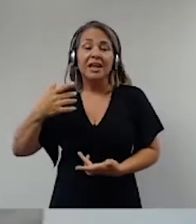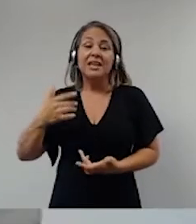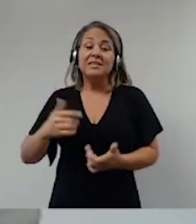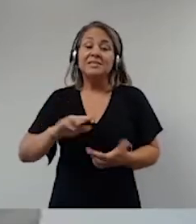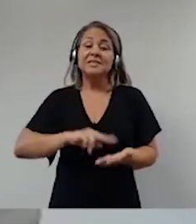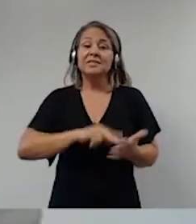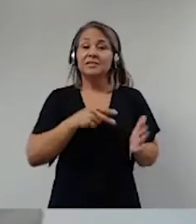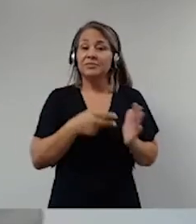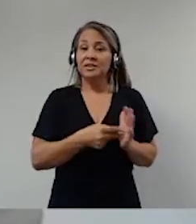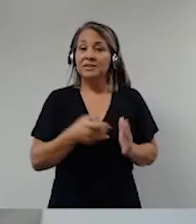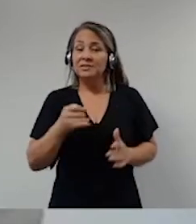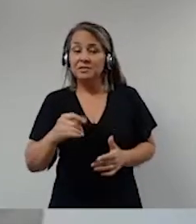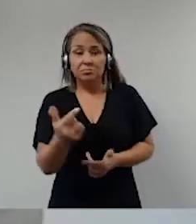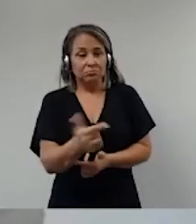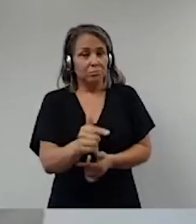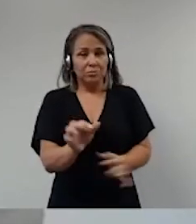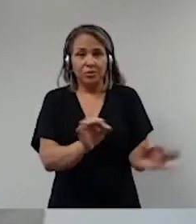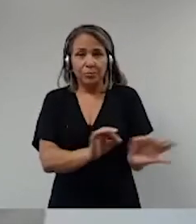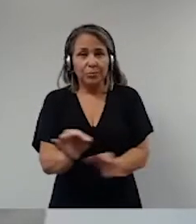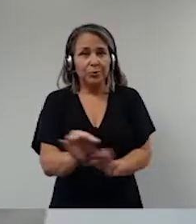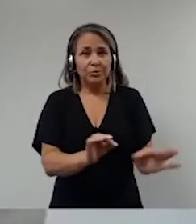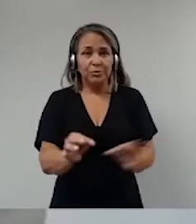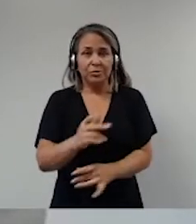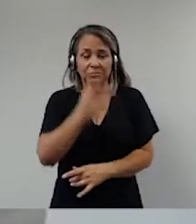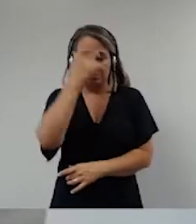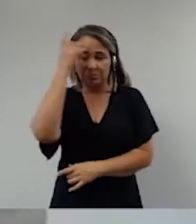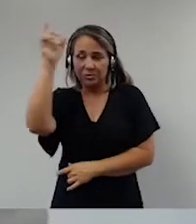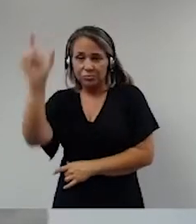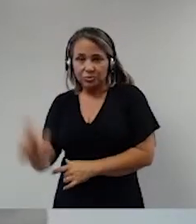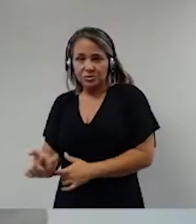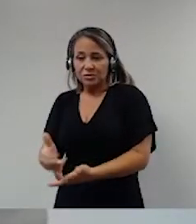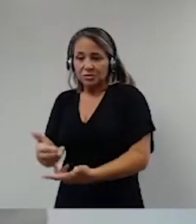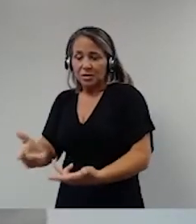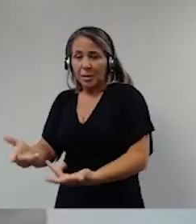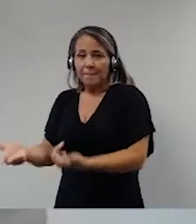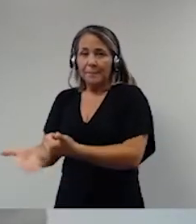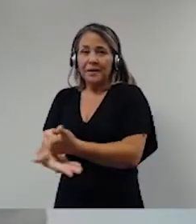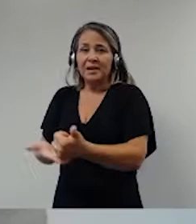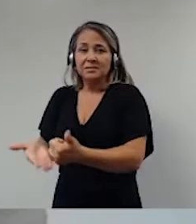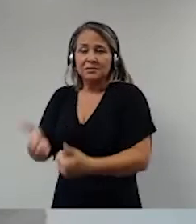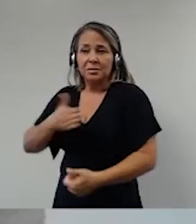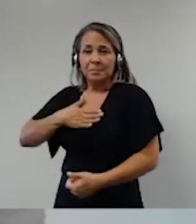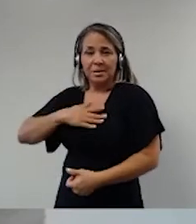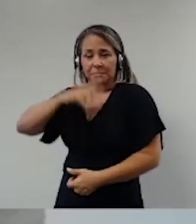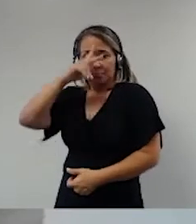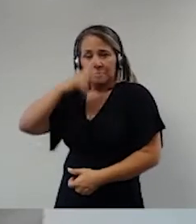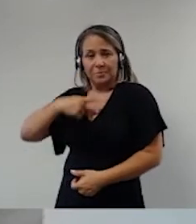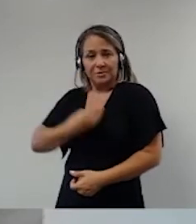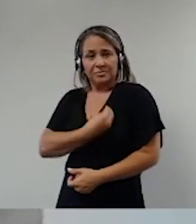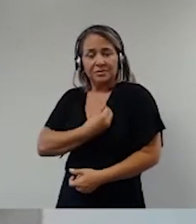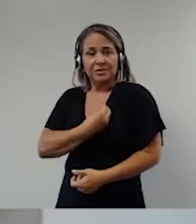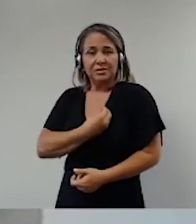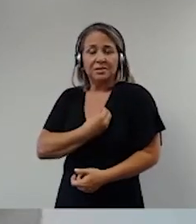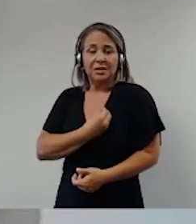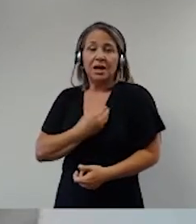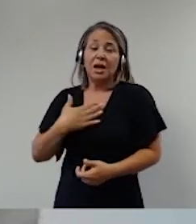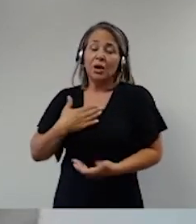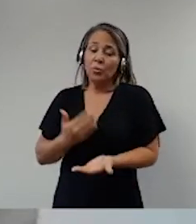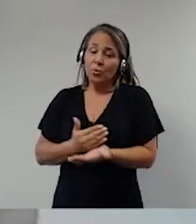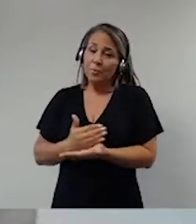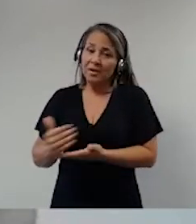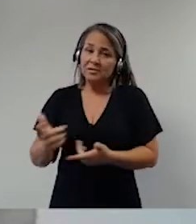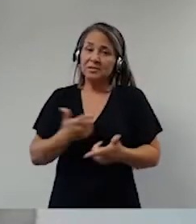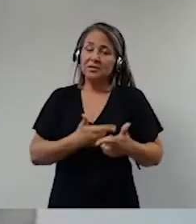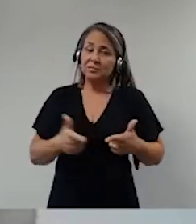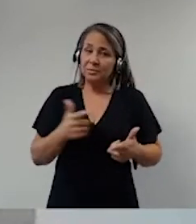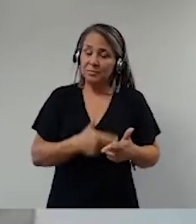não ter controle sobre elementos básicos da minha vida, eu estou em uma situação